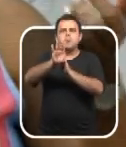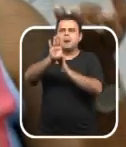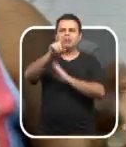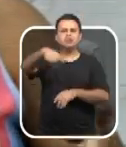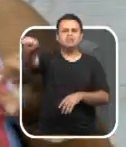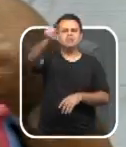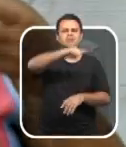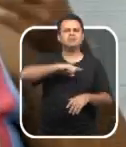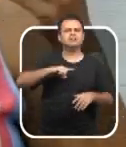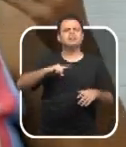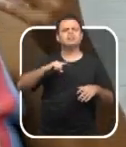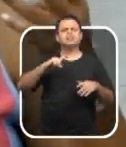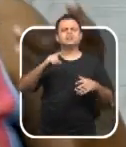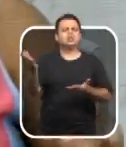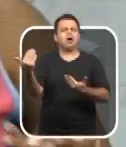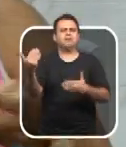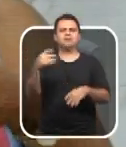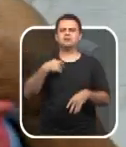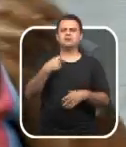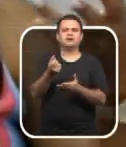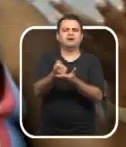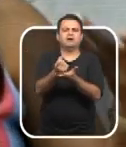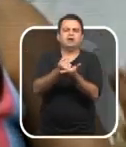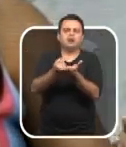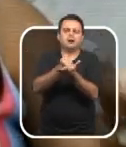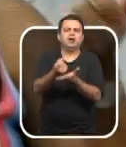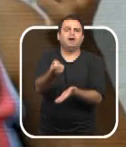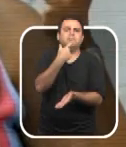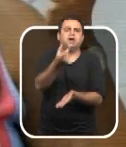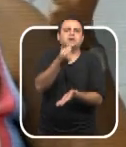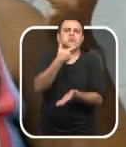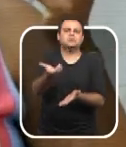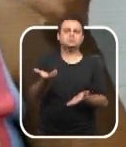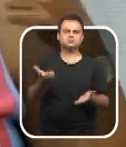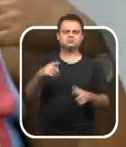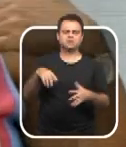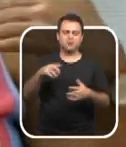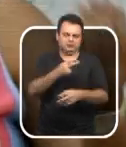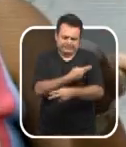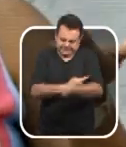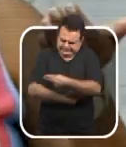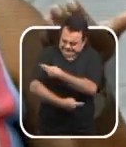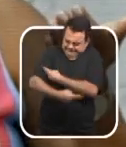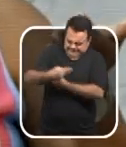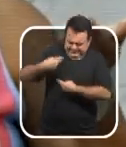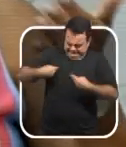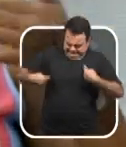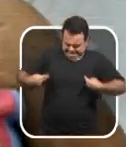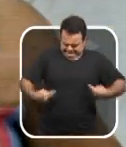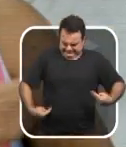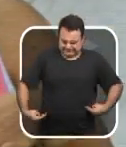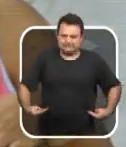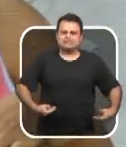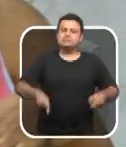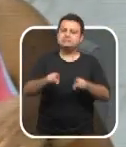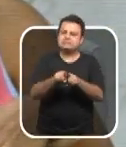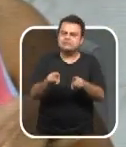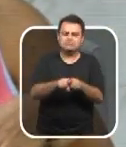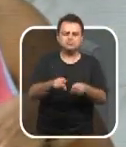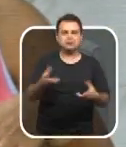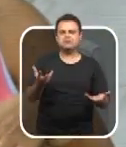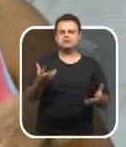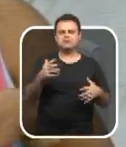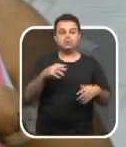adolescentes se cortarem, tomarem remédio, até crianças. Então, nós como legisladores,